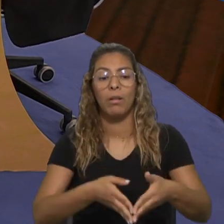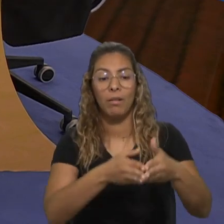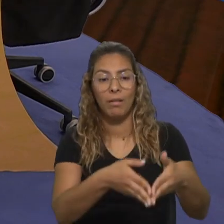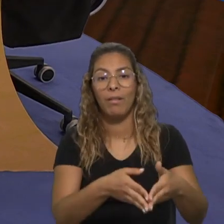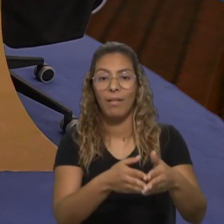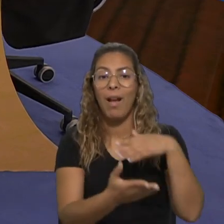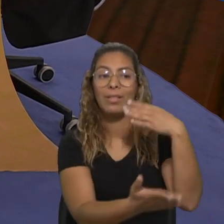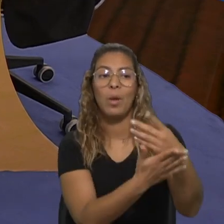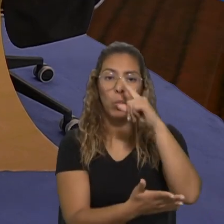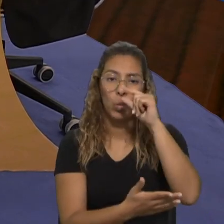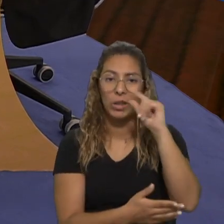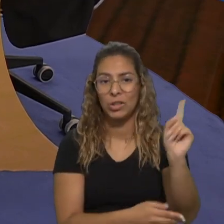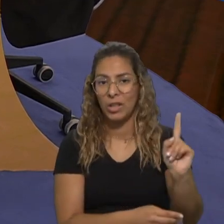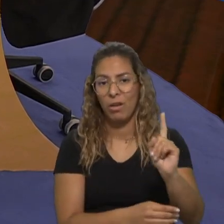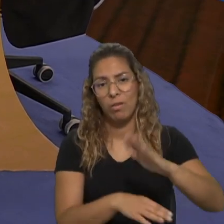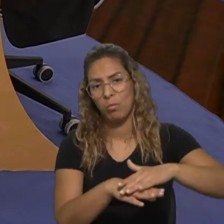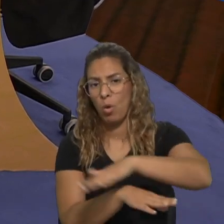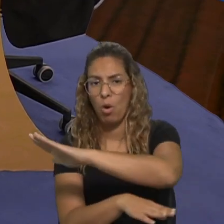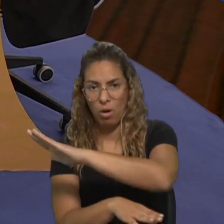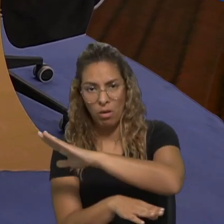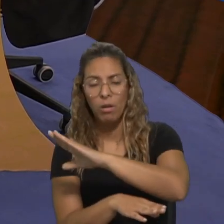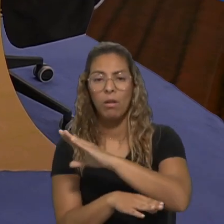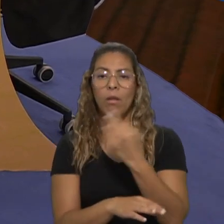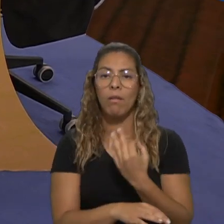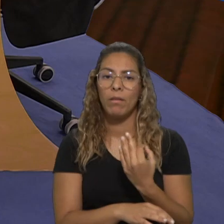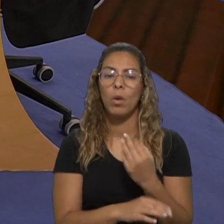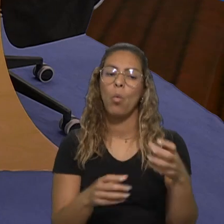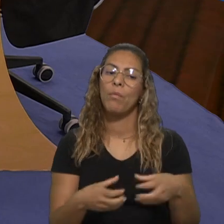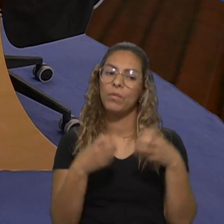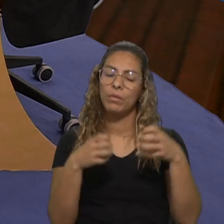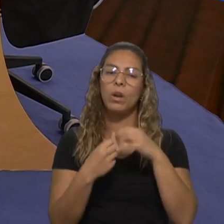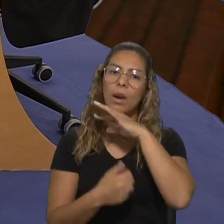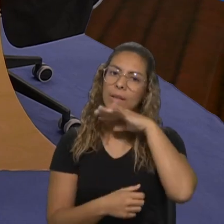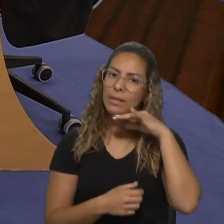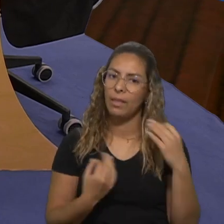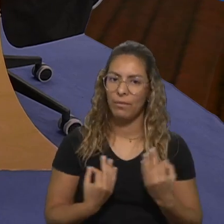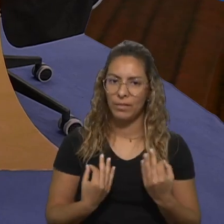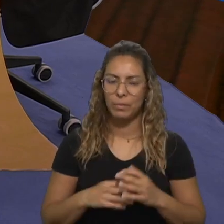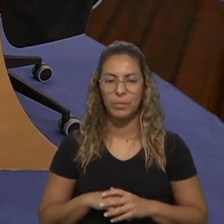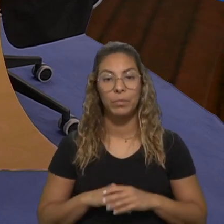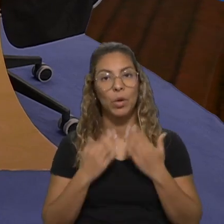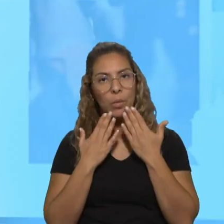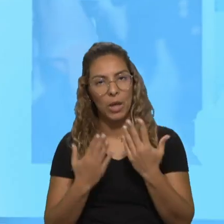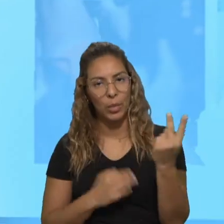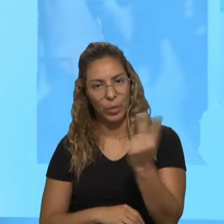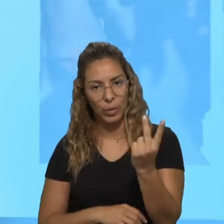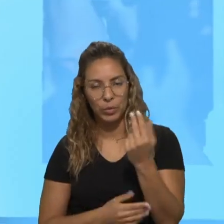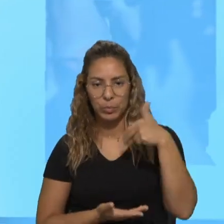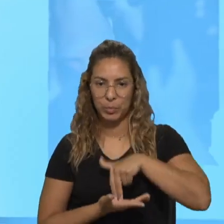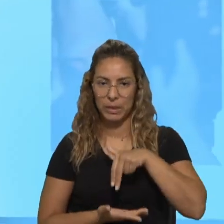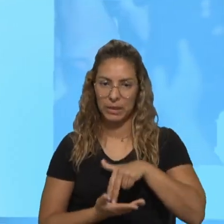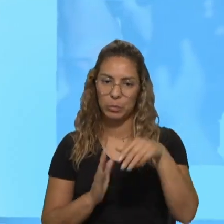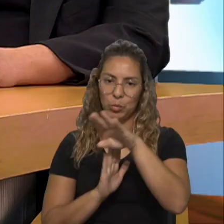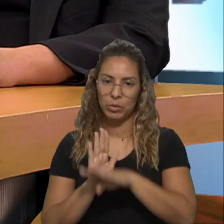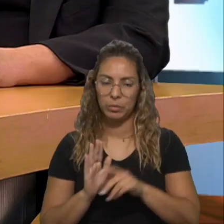vão aos seus destinos, e é também um convívio engraçado das embarcações. Muito bem. Obrigada a ambos por terem estado aqui no programa